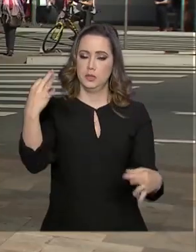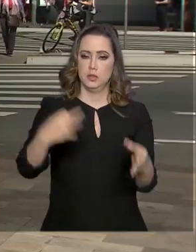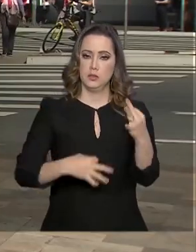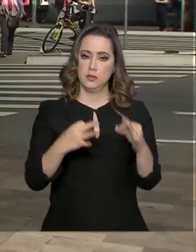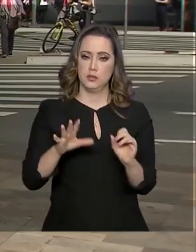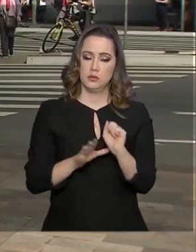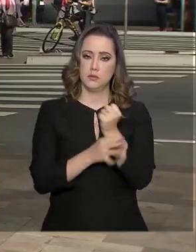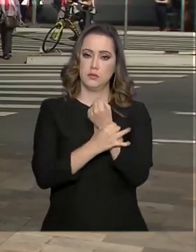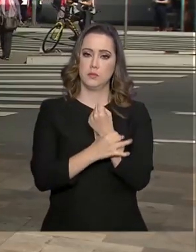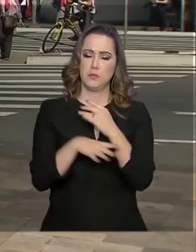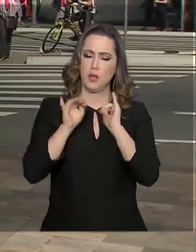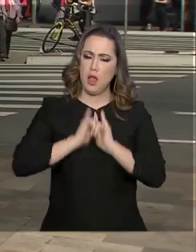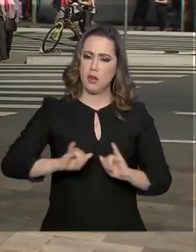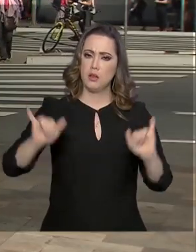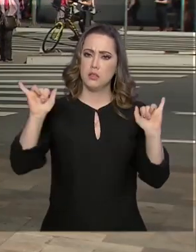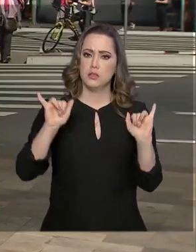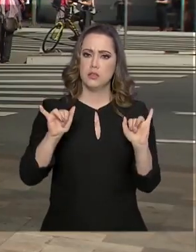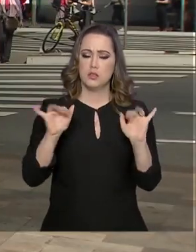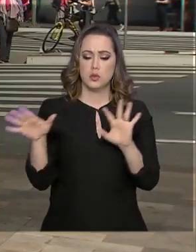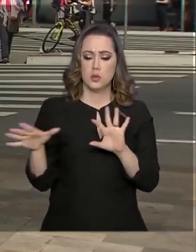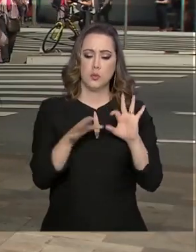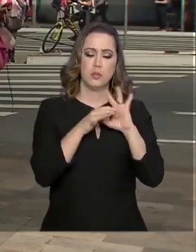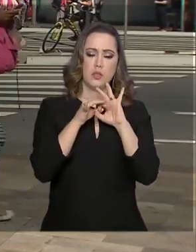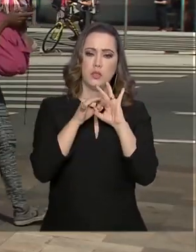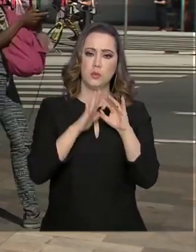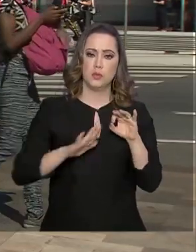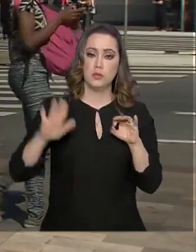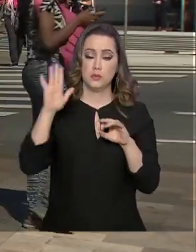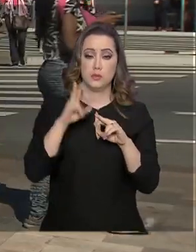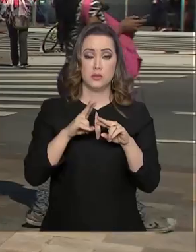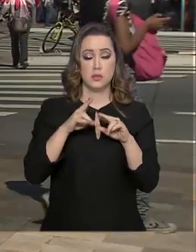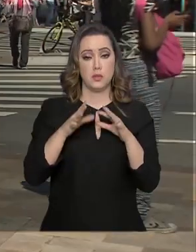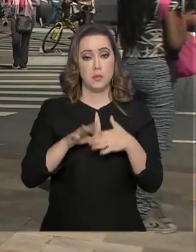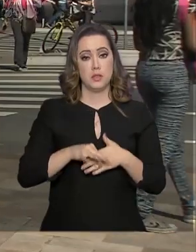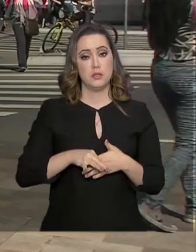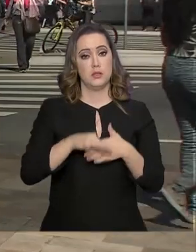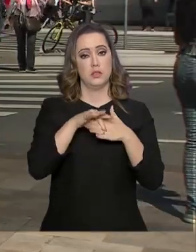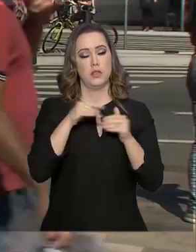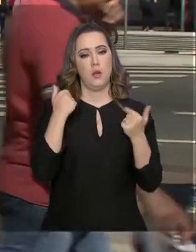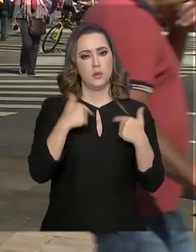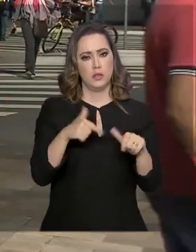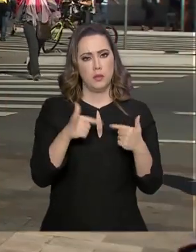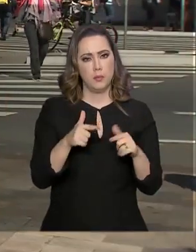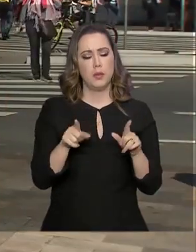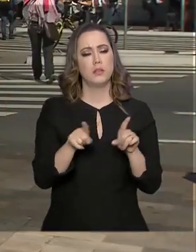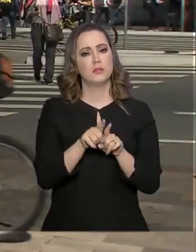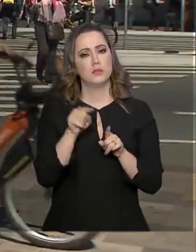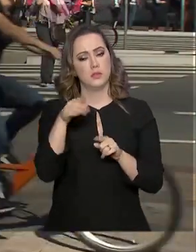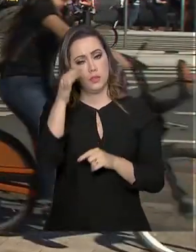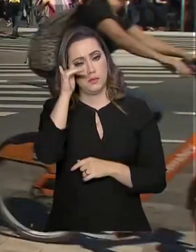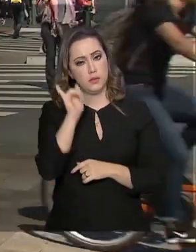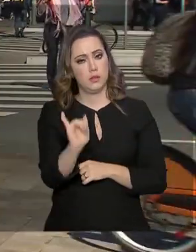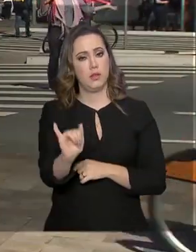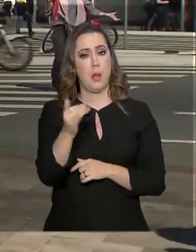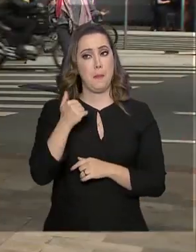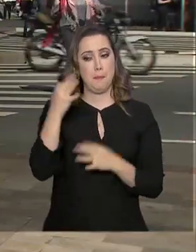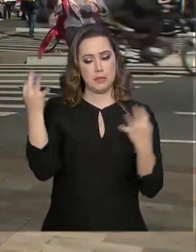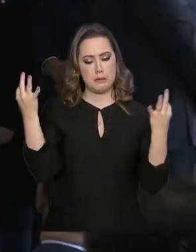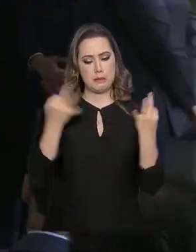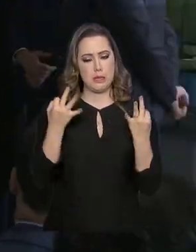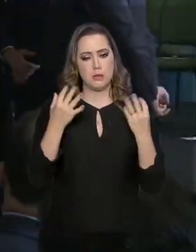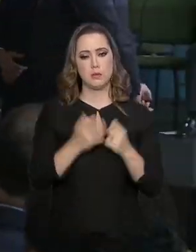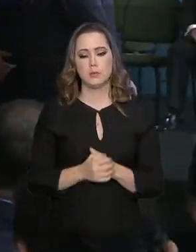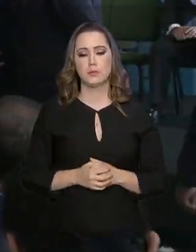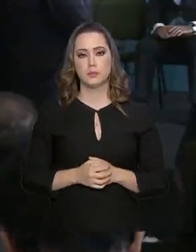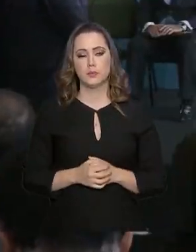Segurança Pública está lançando um pacto nacional para coordenar essas ações e tornar esse combate mais efetivo.